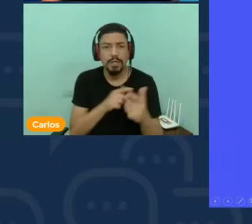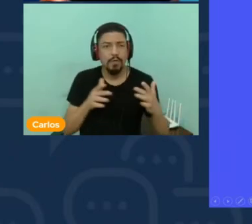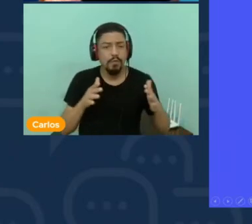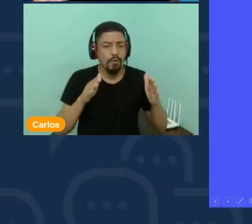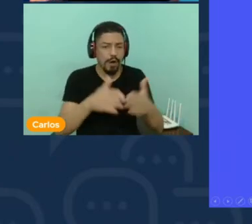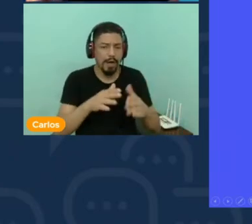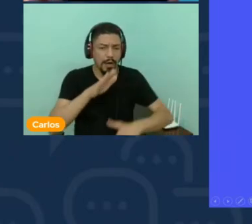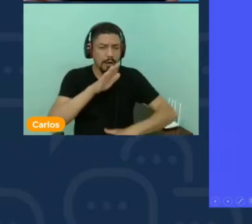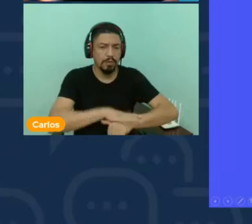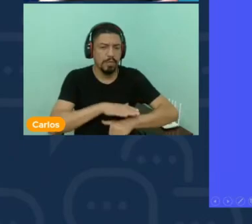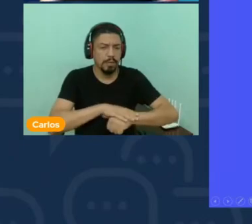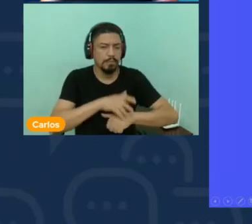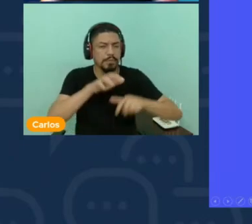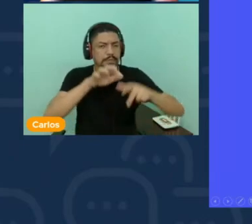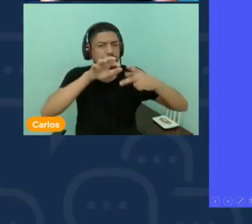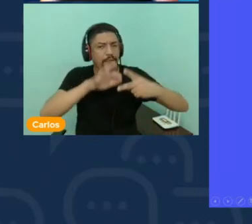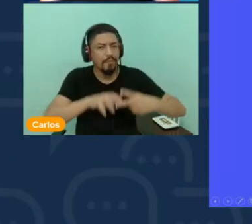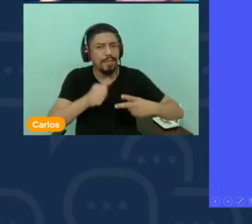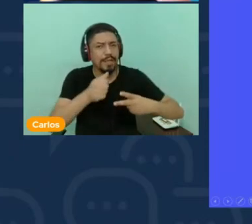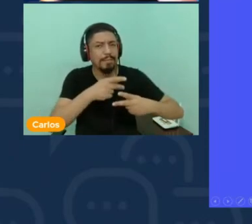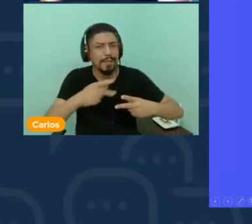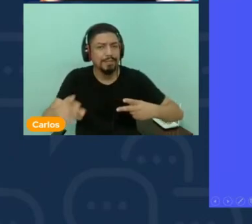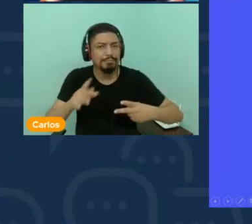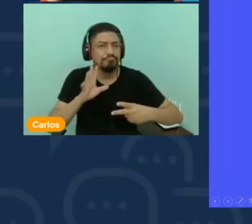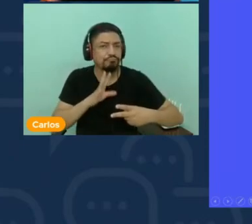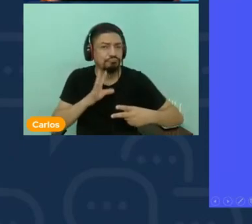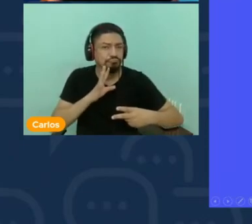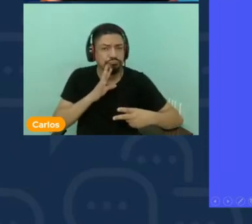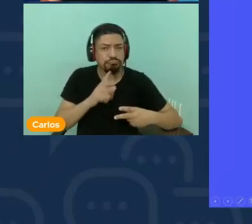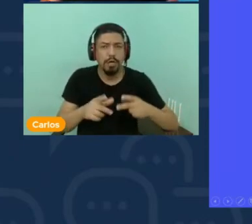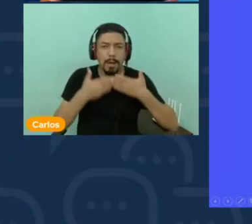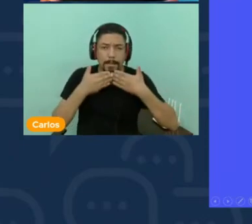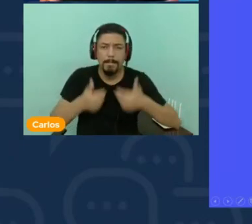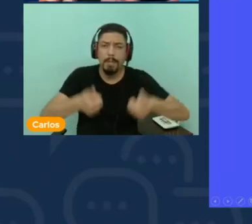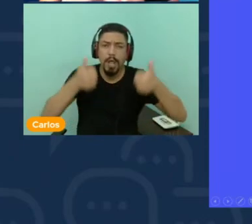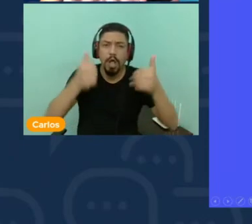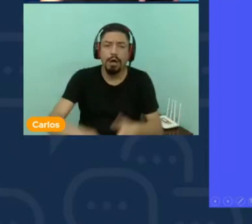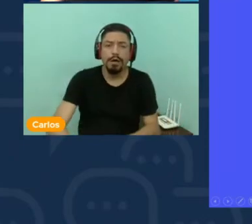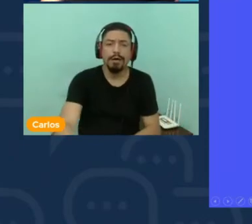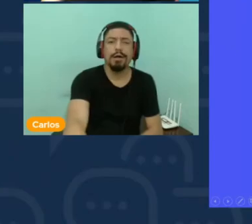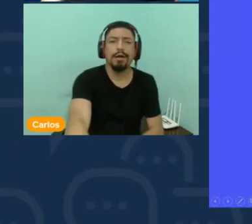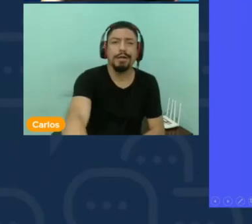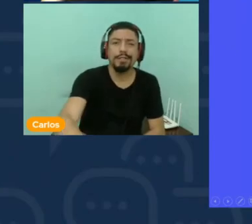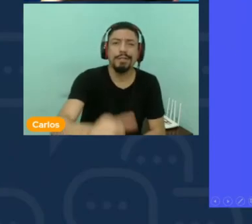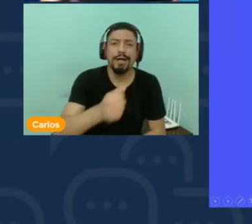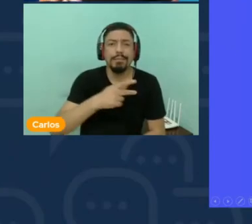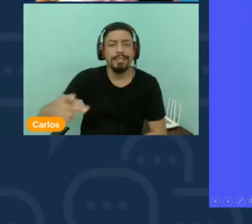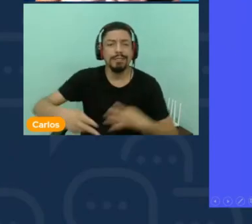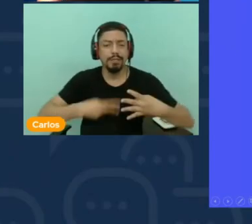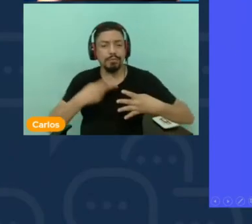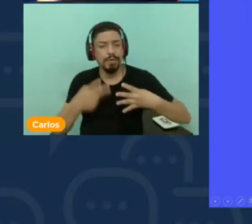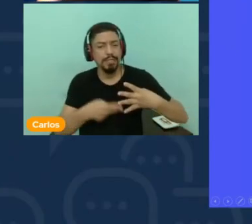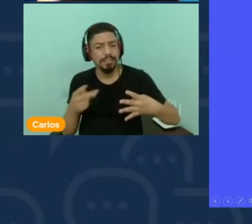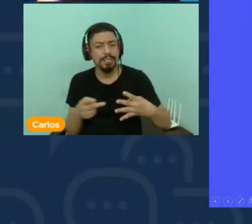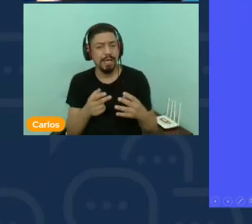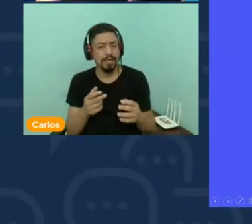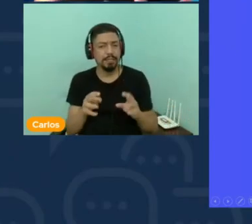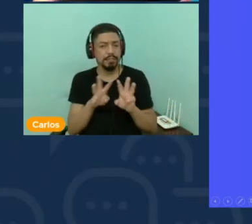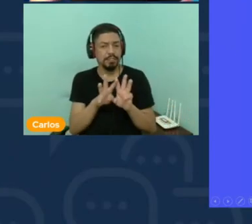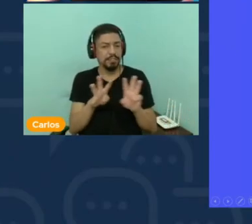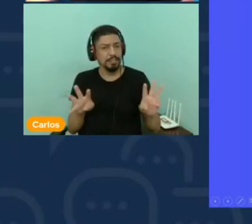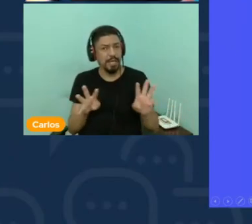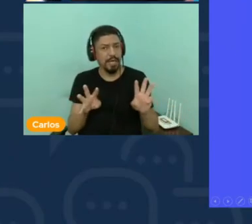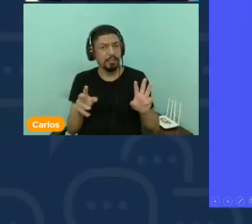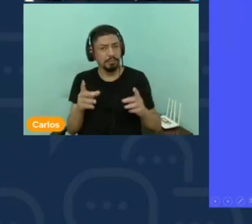dele no desenvolvimento de aplicações legais, de aplicações melhores, de aplicações mais atualizadas, de sites